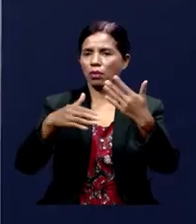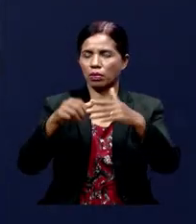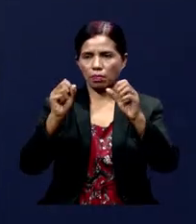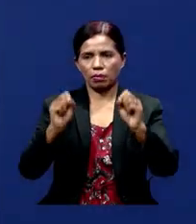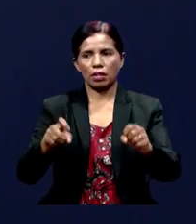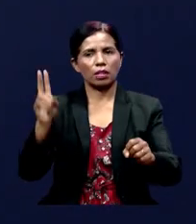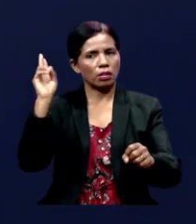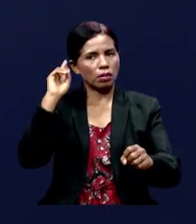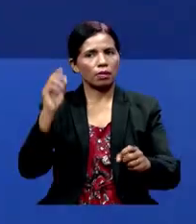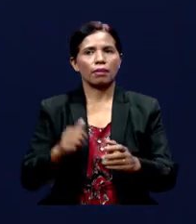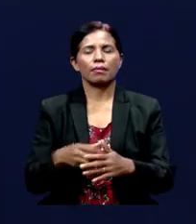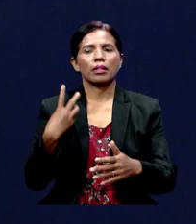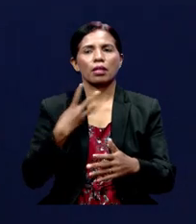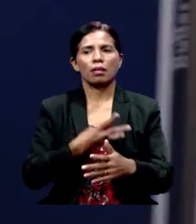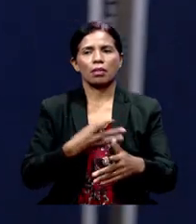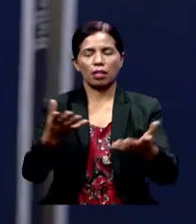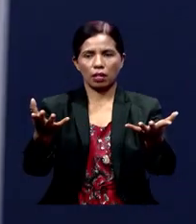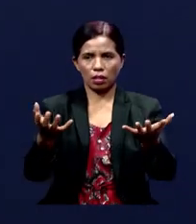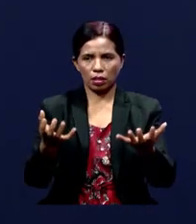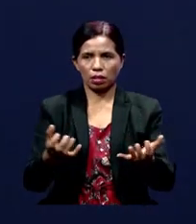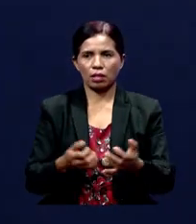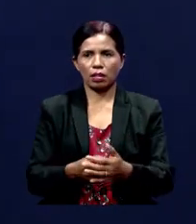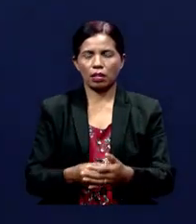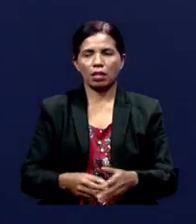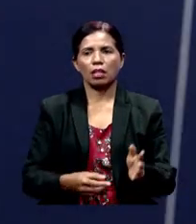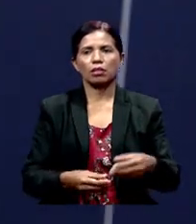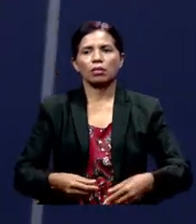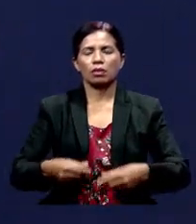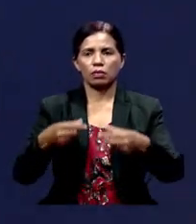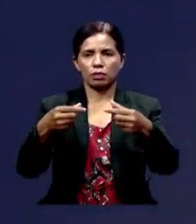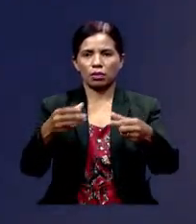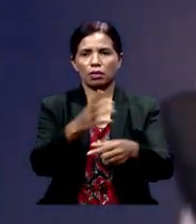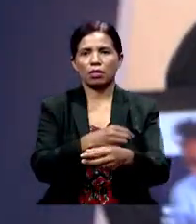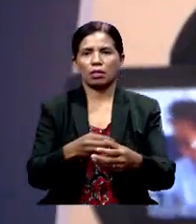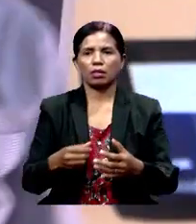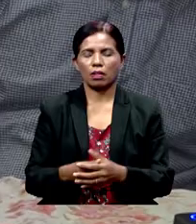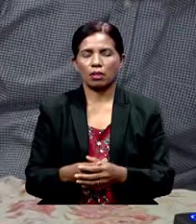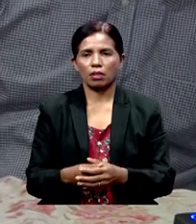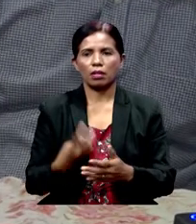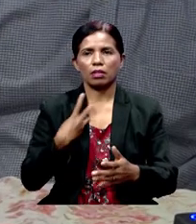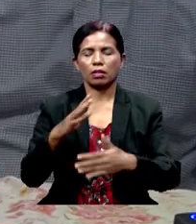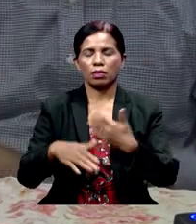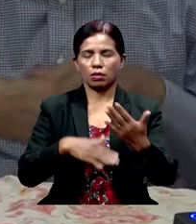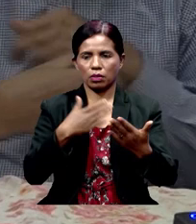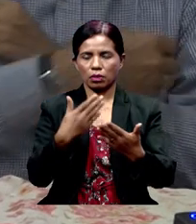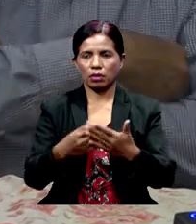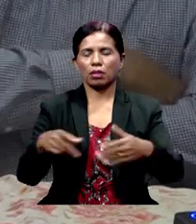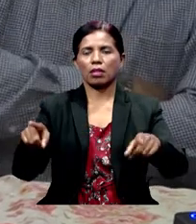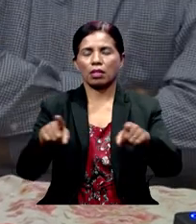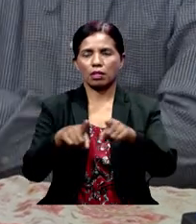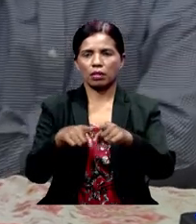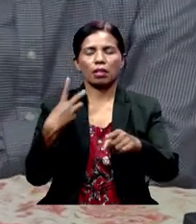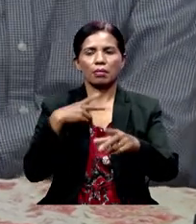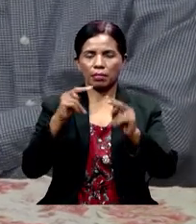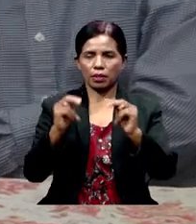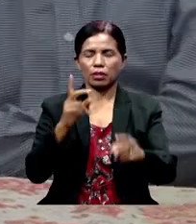na situasi ida ne maka mi hakara ka tu informa ba ita hutu tu leo nes excelencia ami